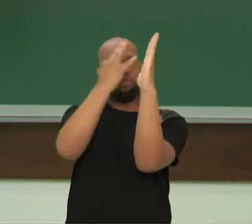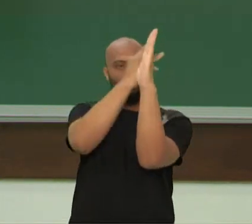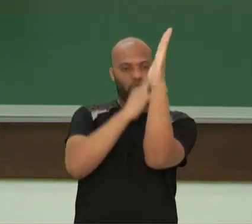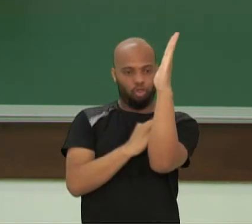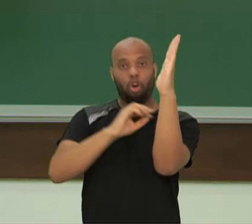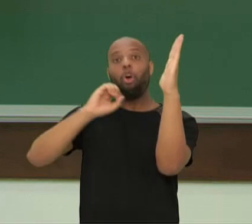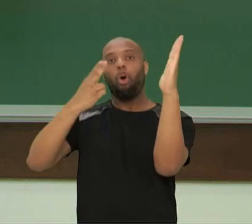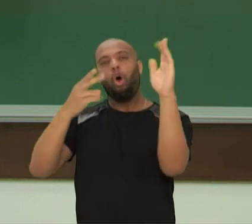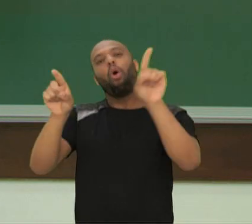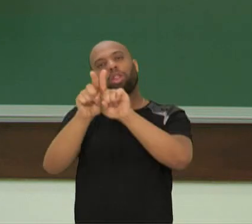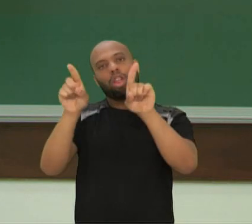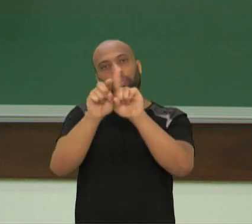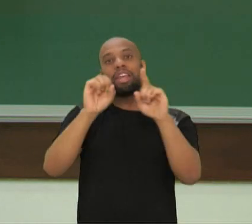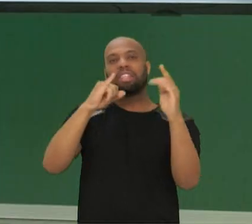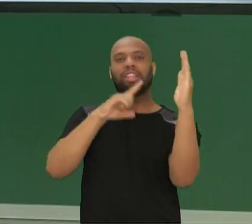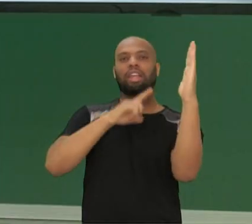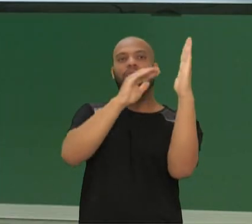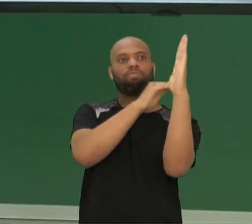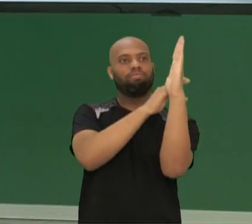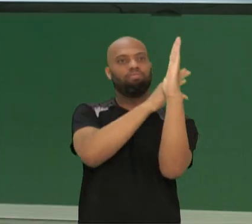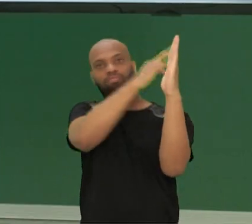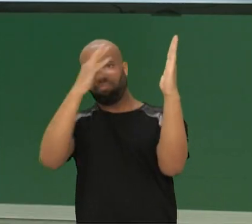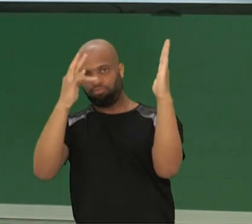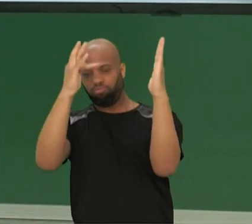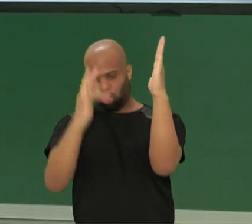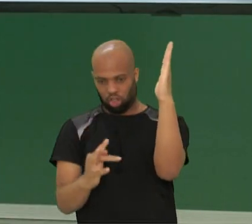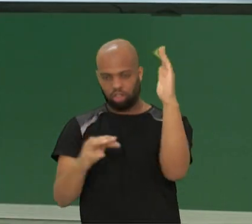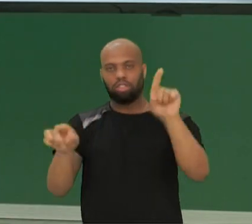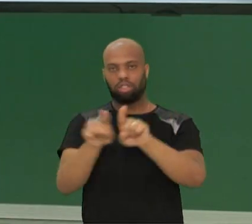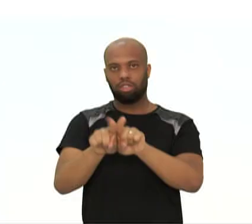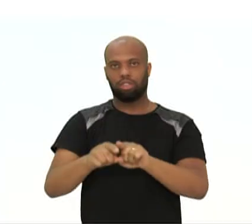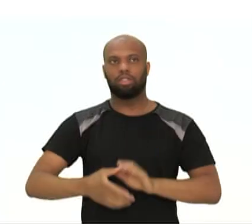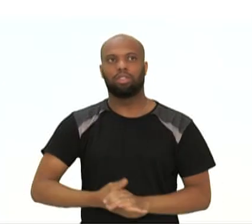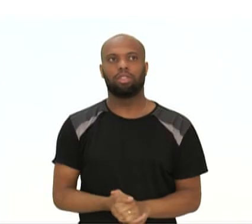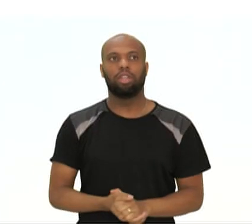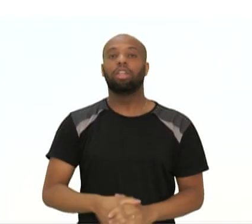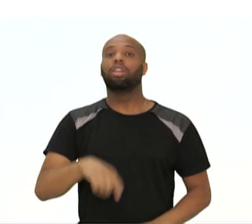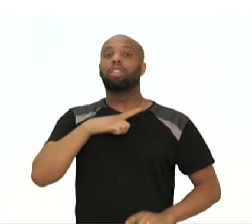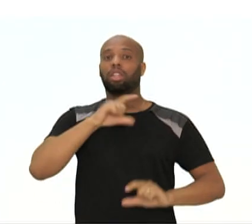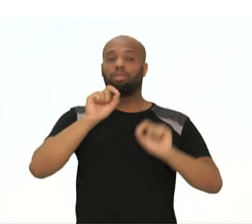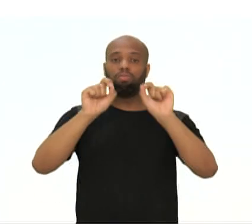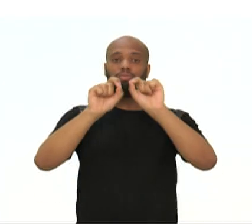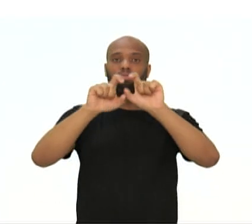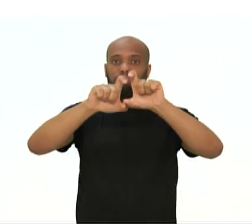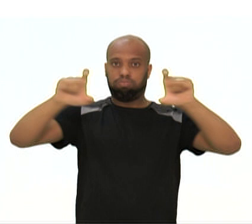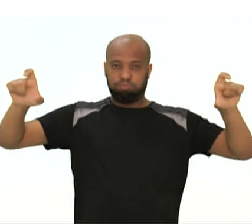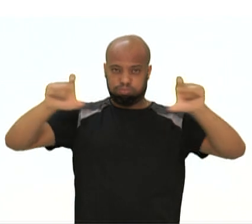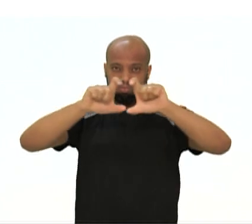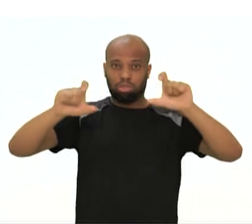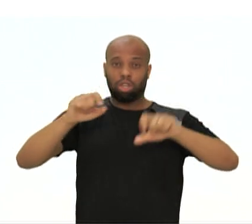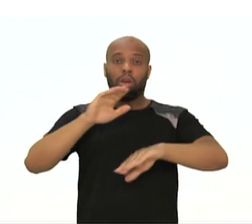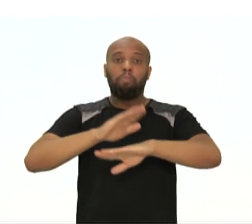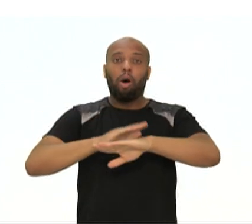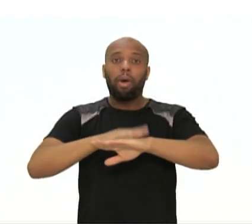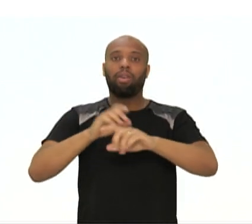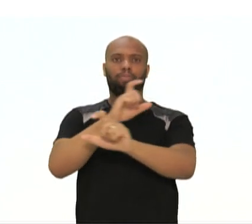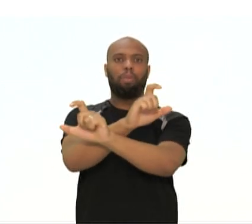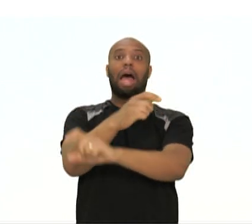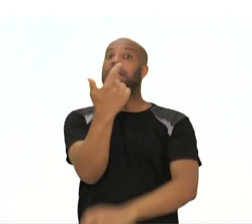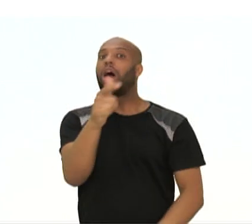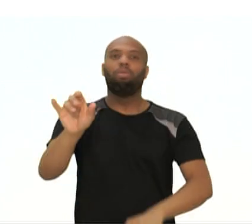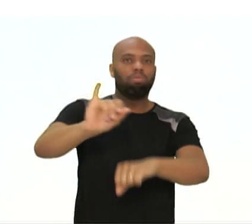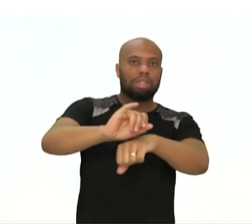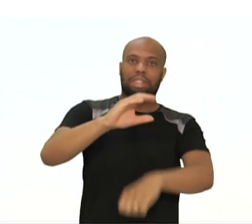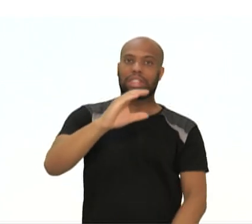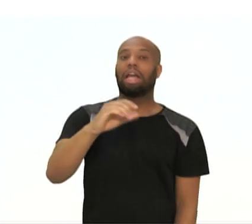tá bom? Então, aqui você não pode esquecer, então, as equações de quando a hipérbole não tiver o